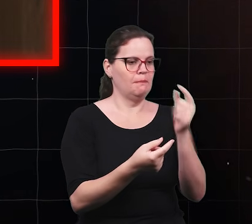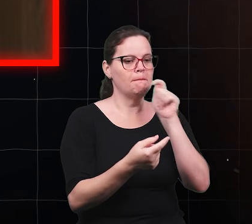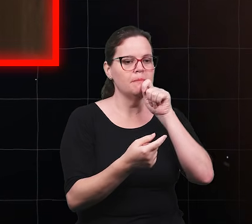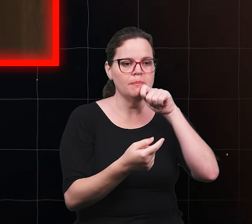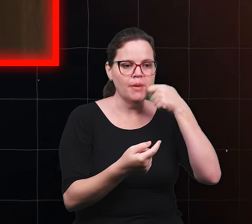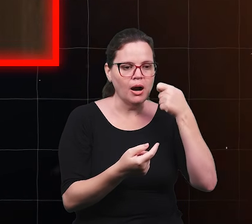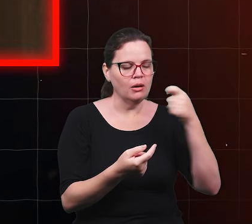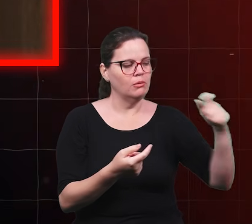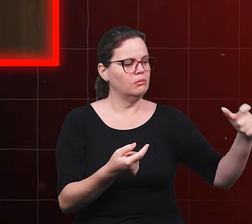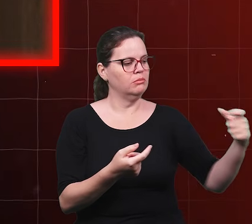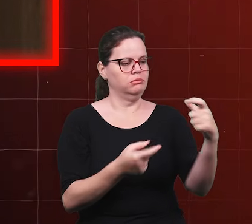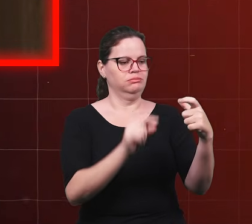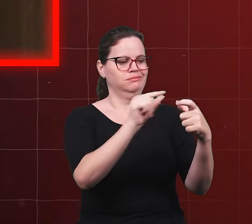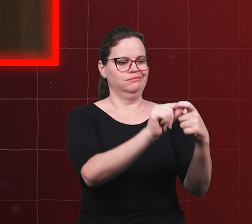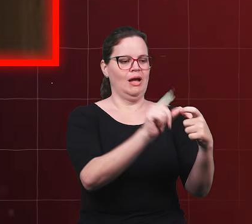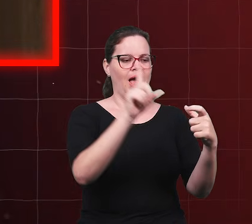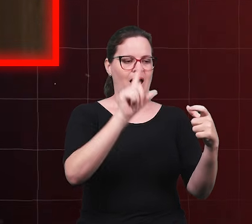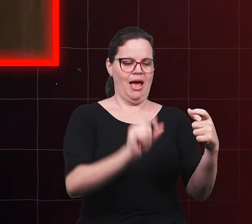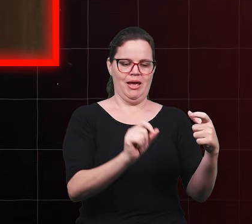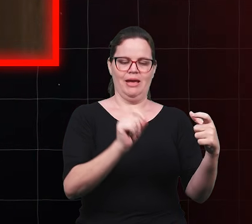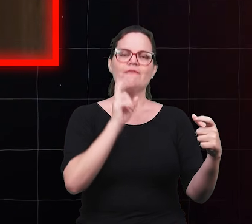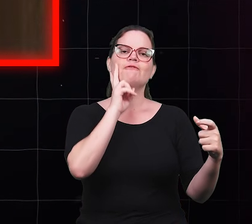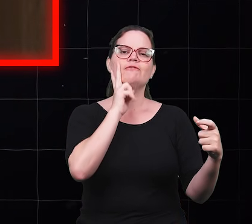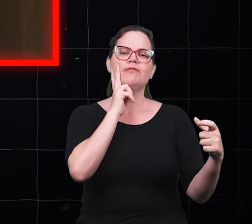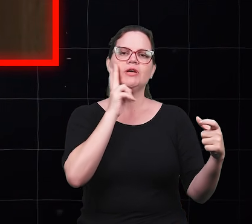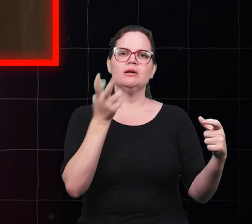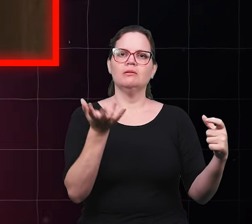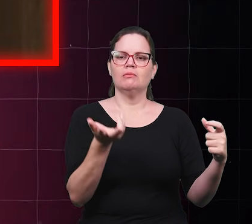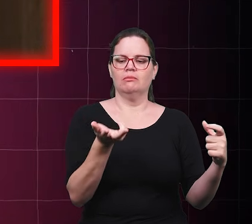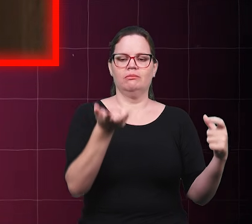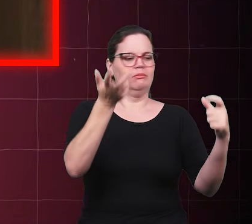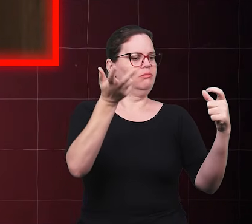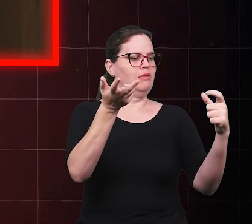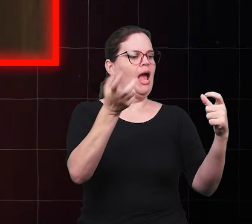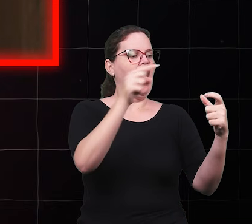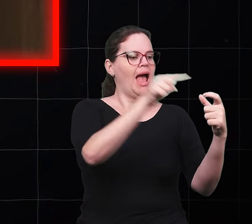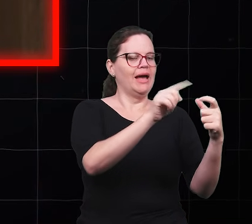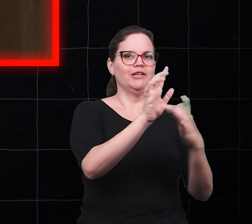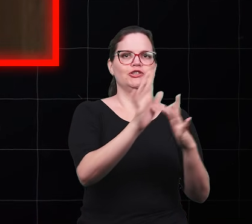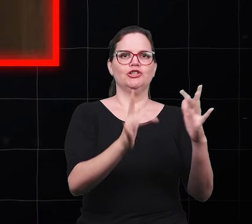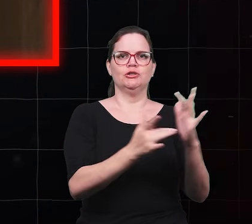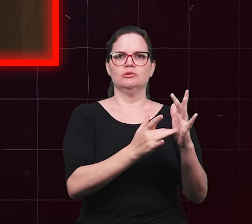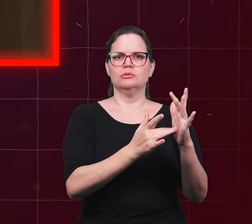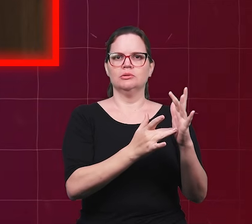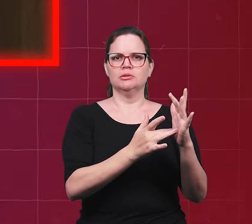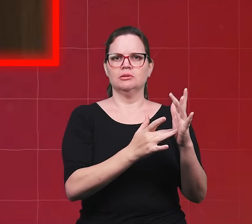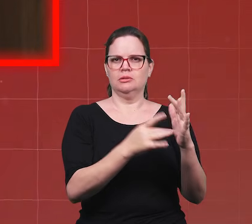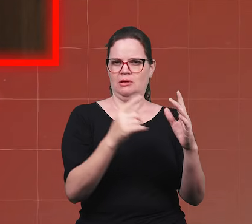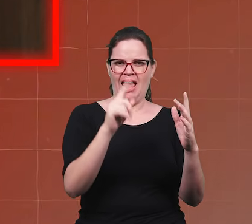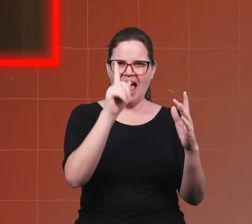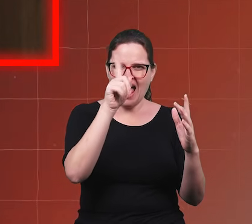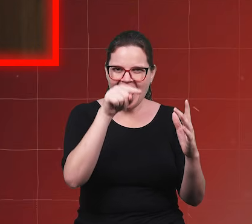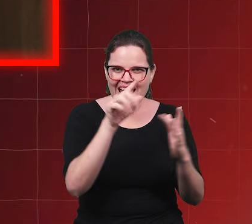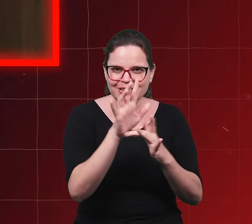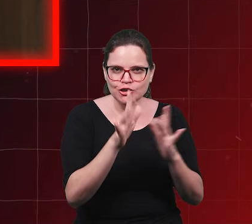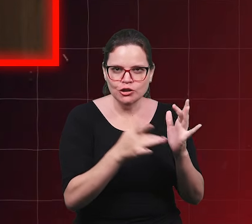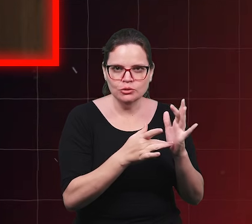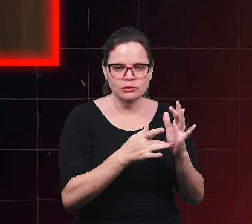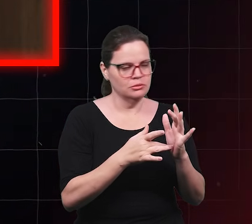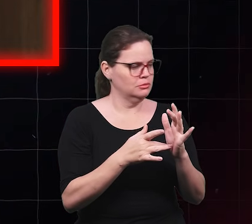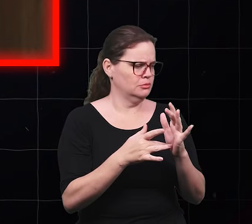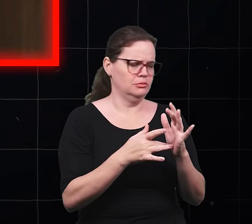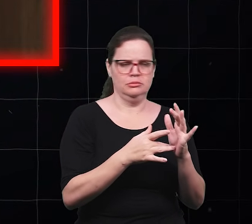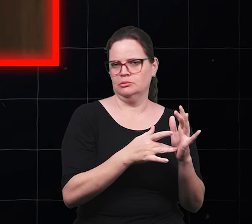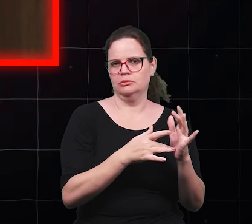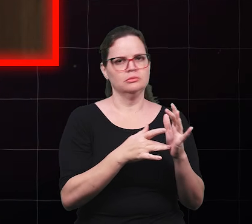transformariam na presença de Jesus, o que biblicamente é uma mentira, porque